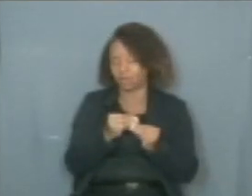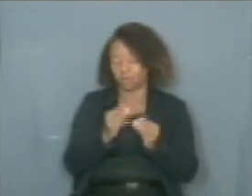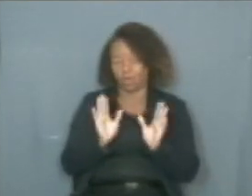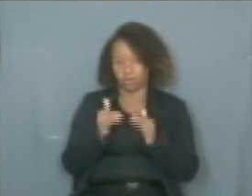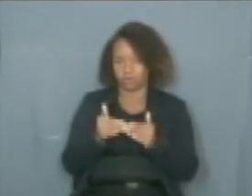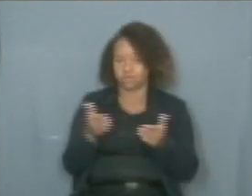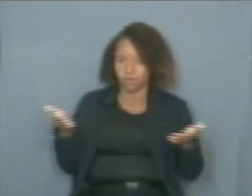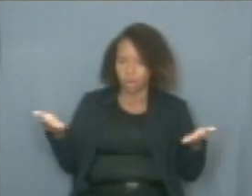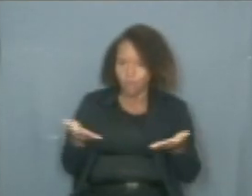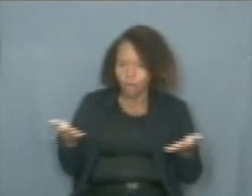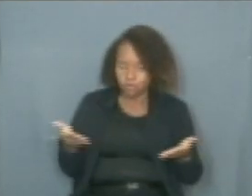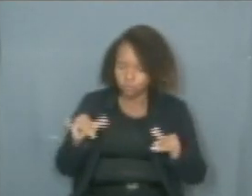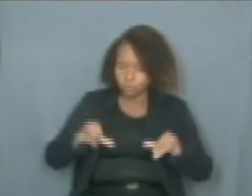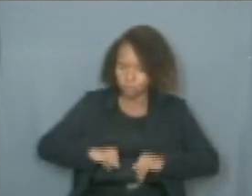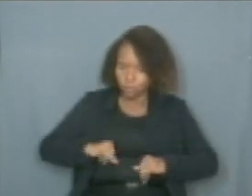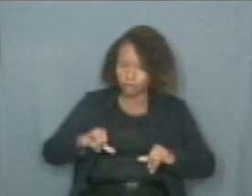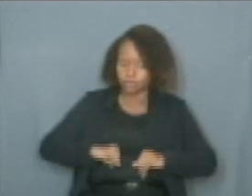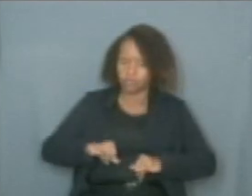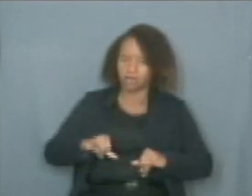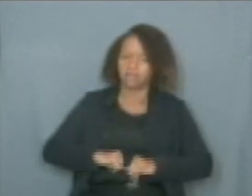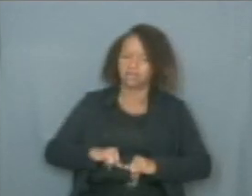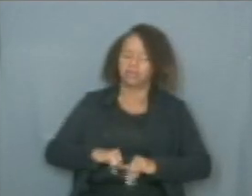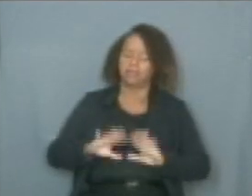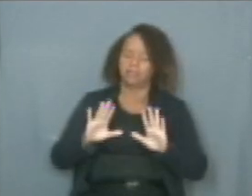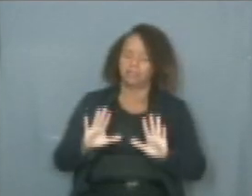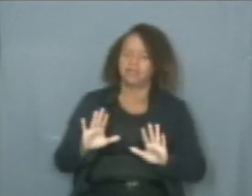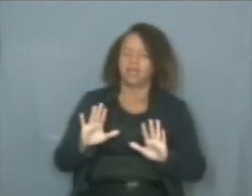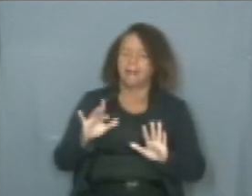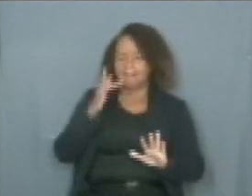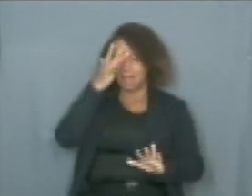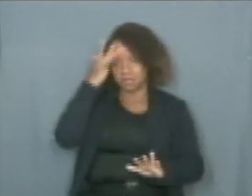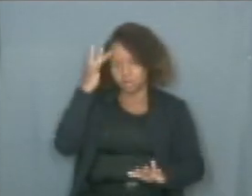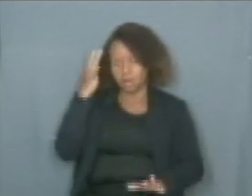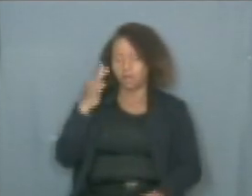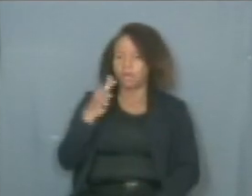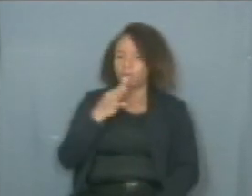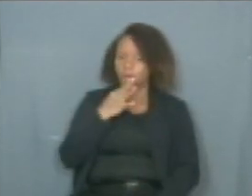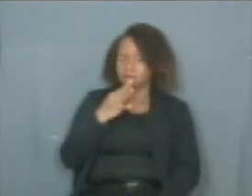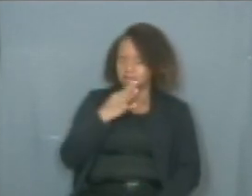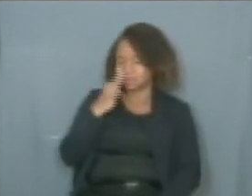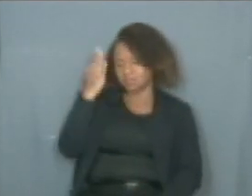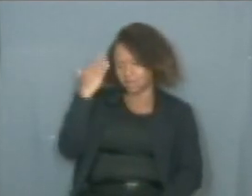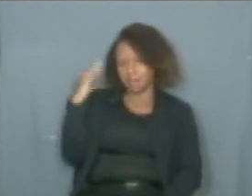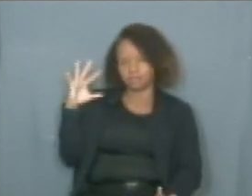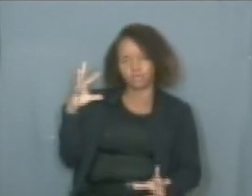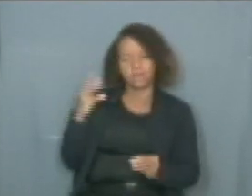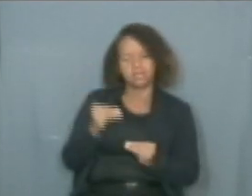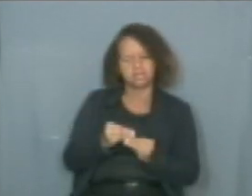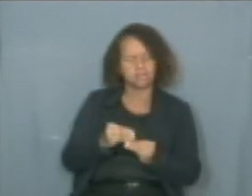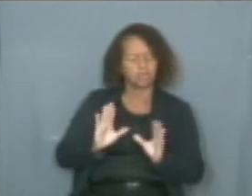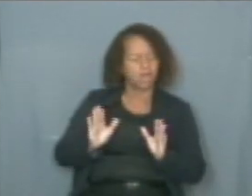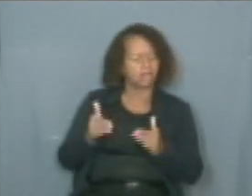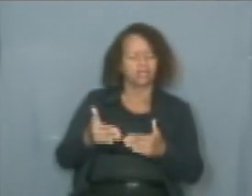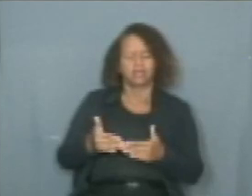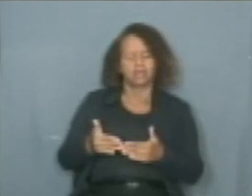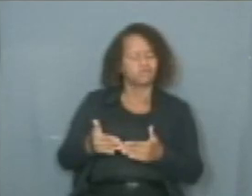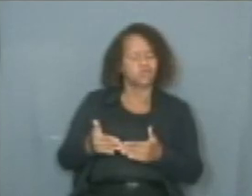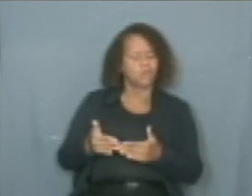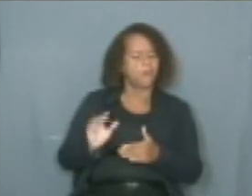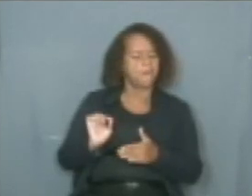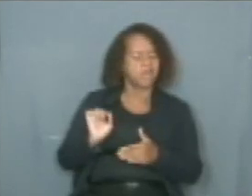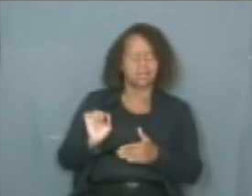hoje, nós sofremos com o fato de que, à medida em que as pessoas conhecem sobre o autismo, elas começam